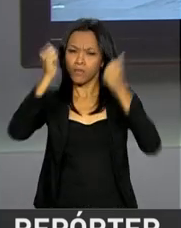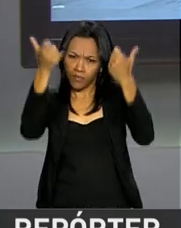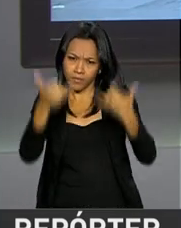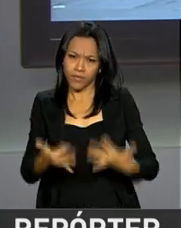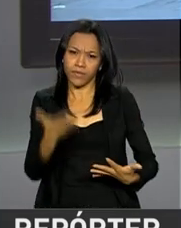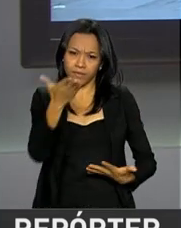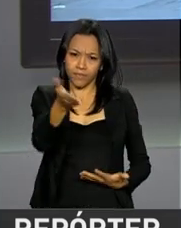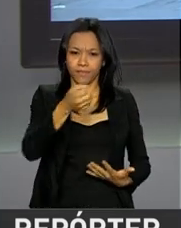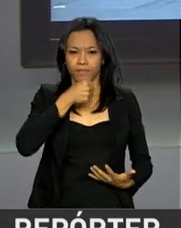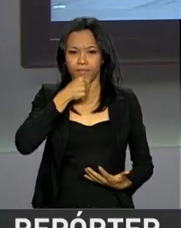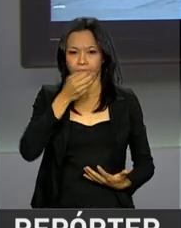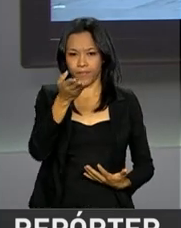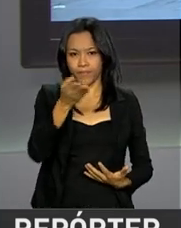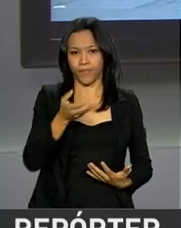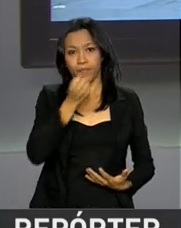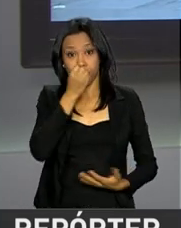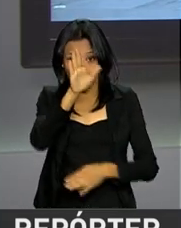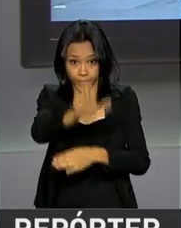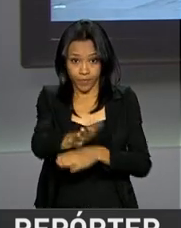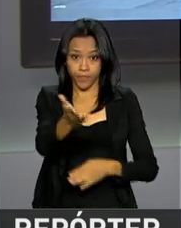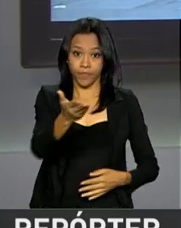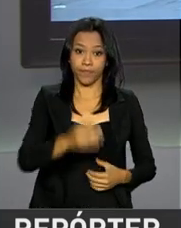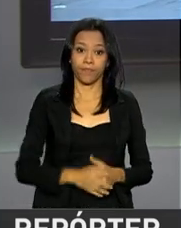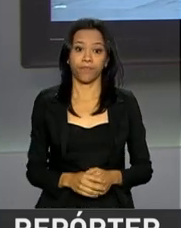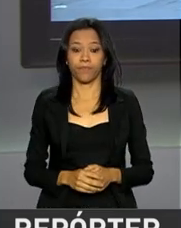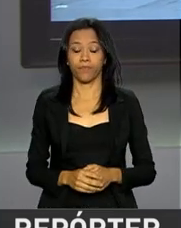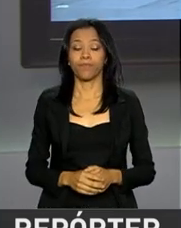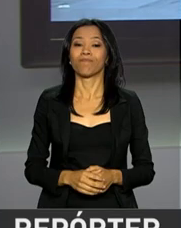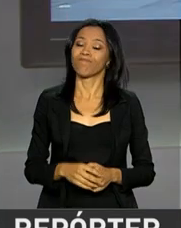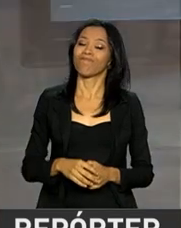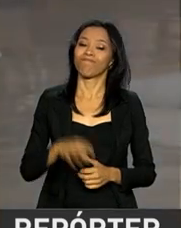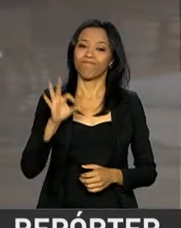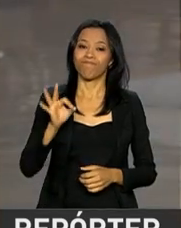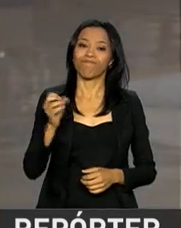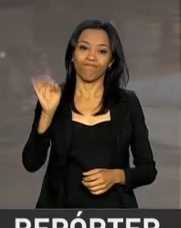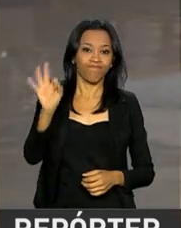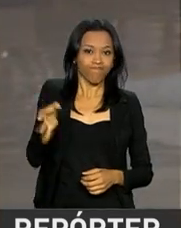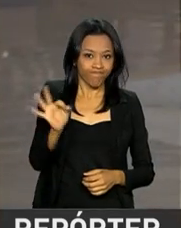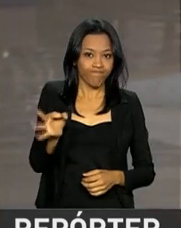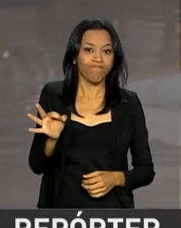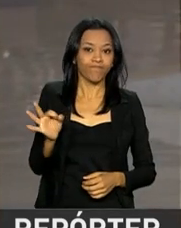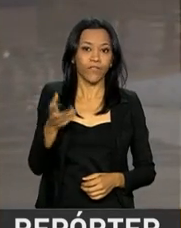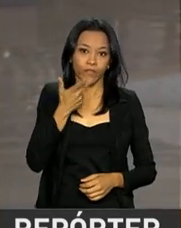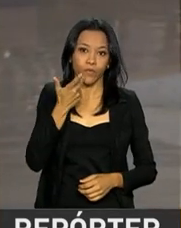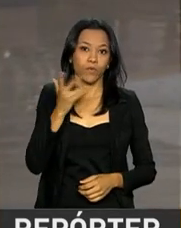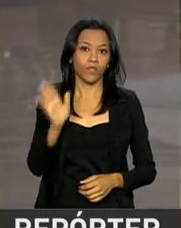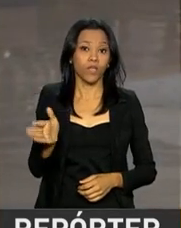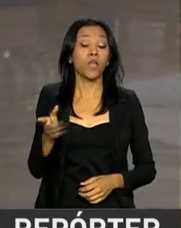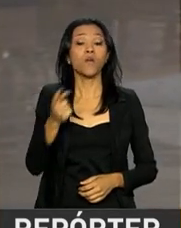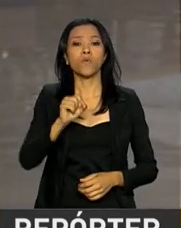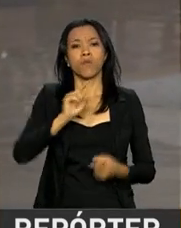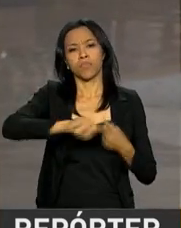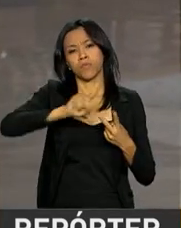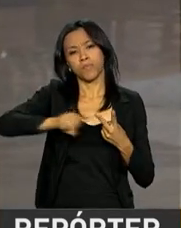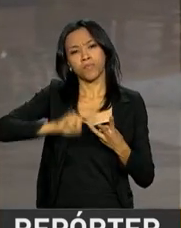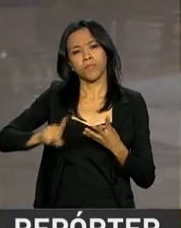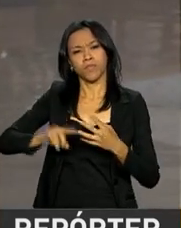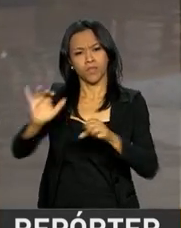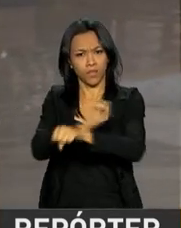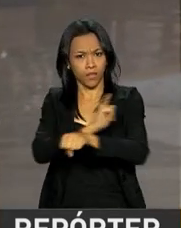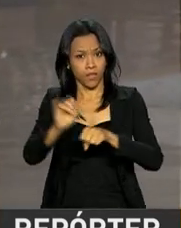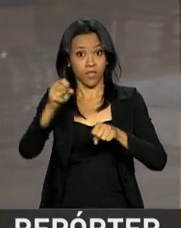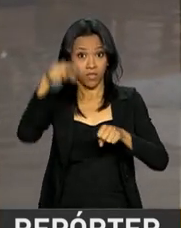pi o la mar boa tarde o lata isso é isso mesmo thaíssa entre as ações da semana